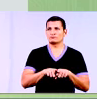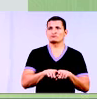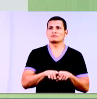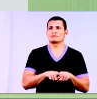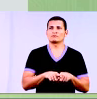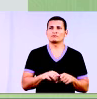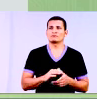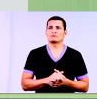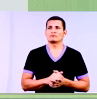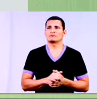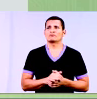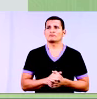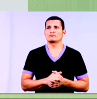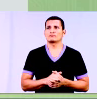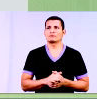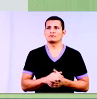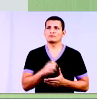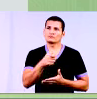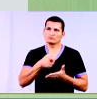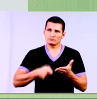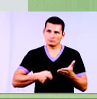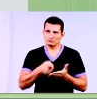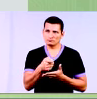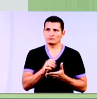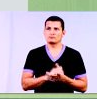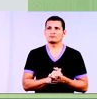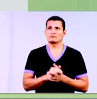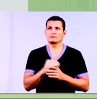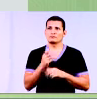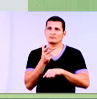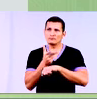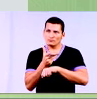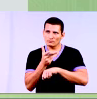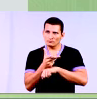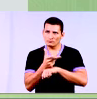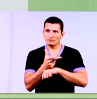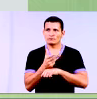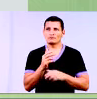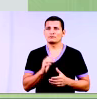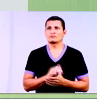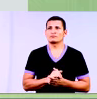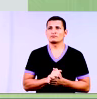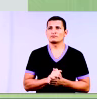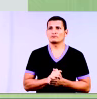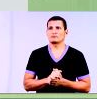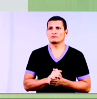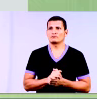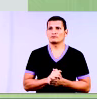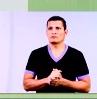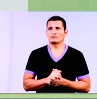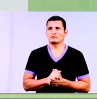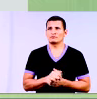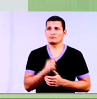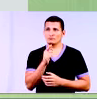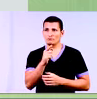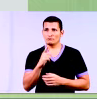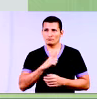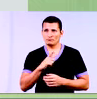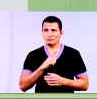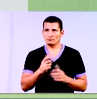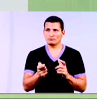dispositivo aqui, o scanner, que pode ser entrada e saída, a câmera, que pode ser dispositivo de entrada. Ó, que interessante aqui, eu tenho um controle